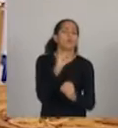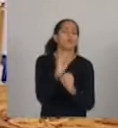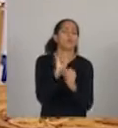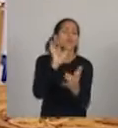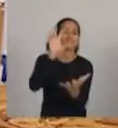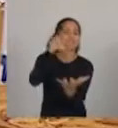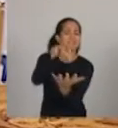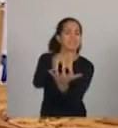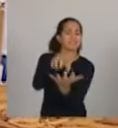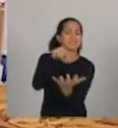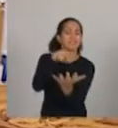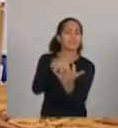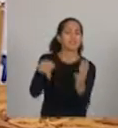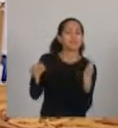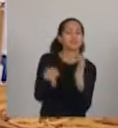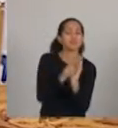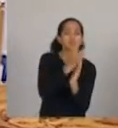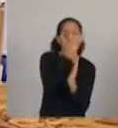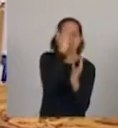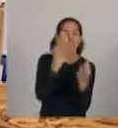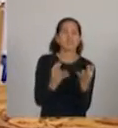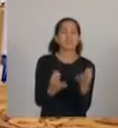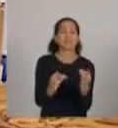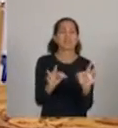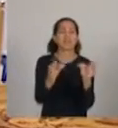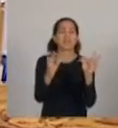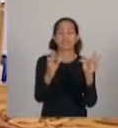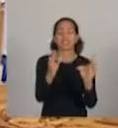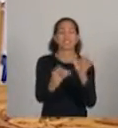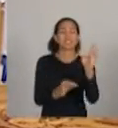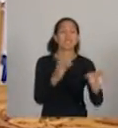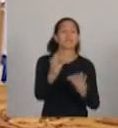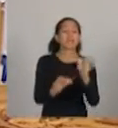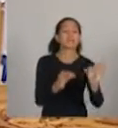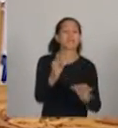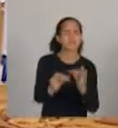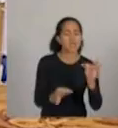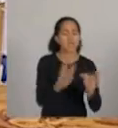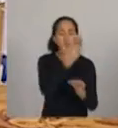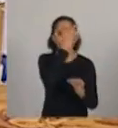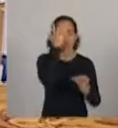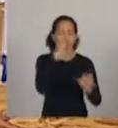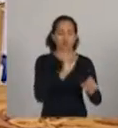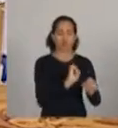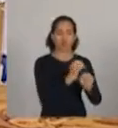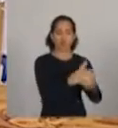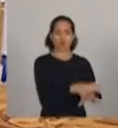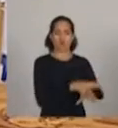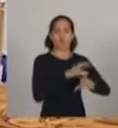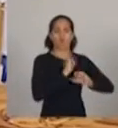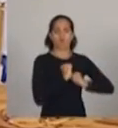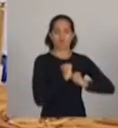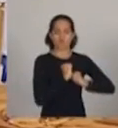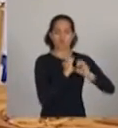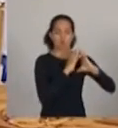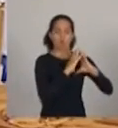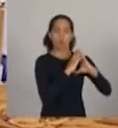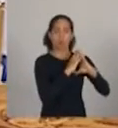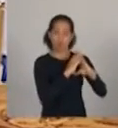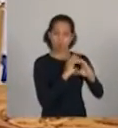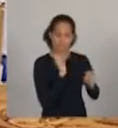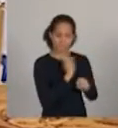centro de reabilitação para os sequelados da Covid. Tem muita gente com sequela da